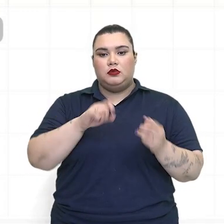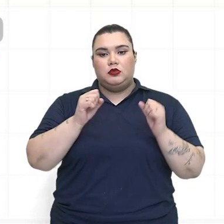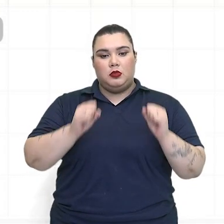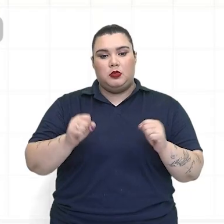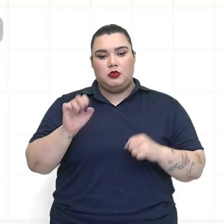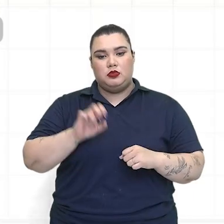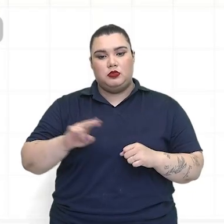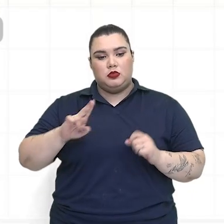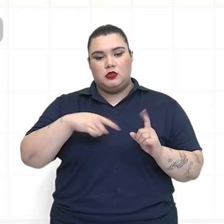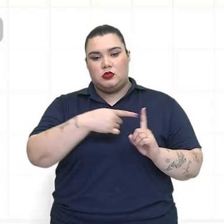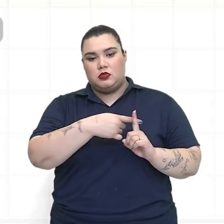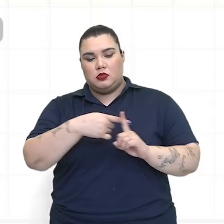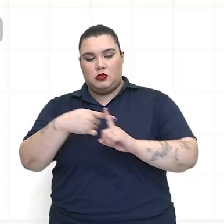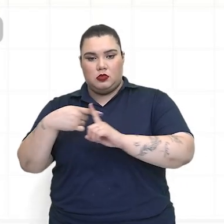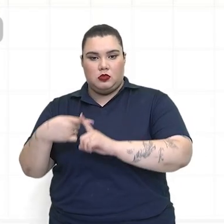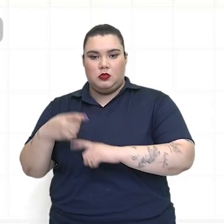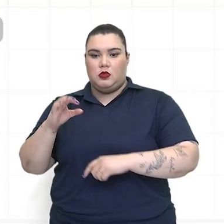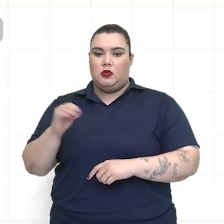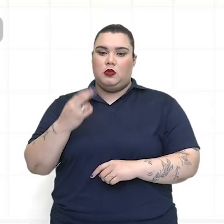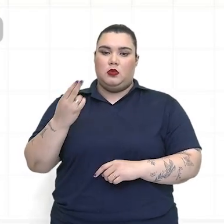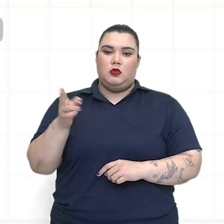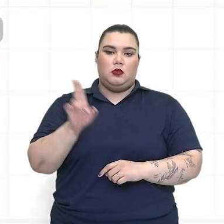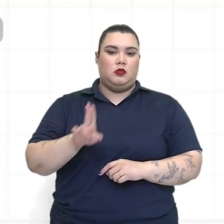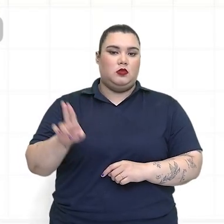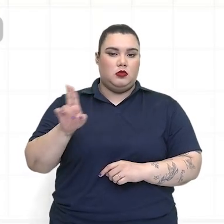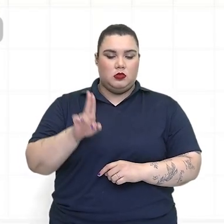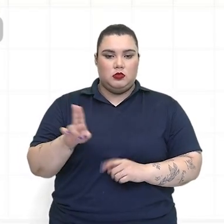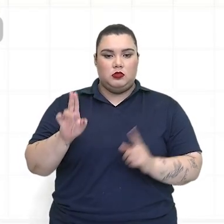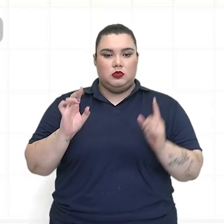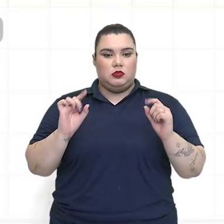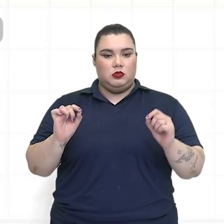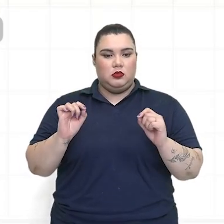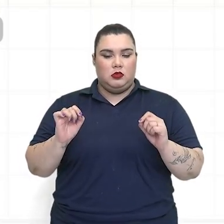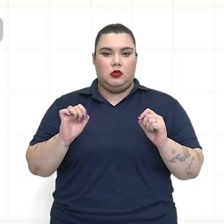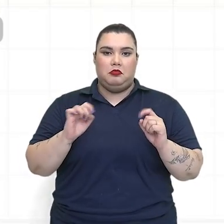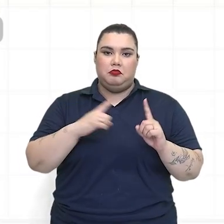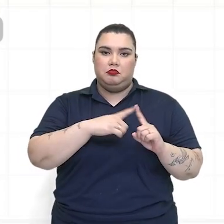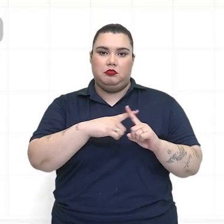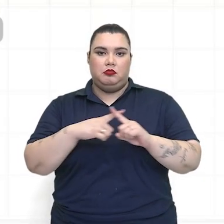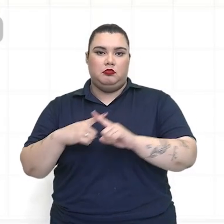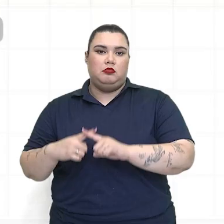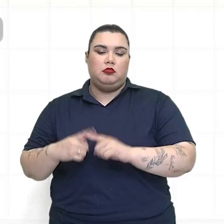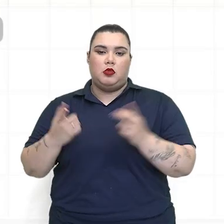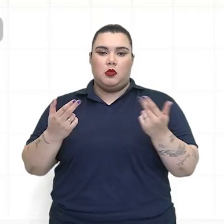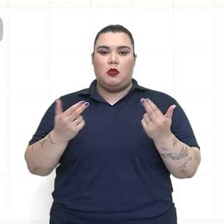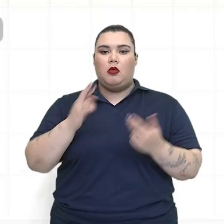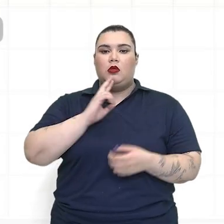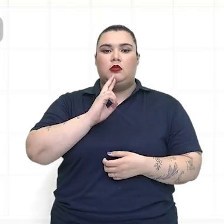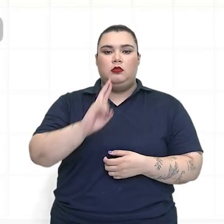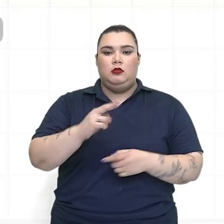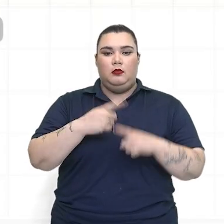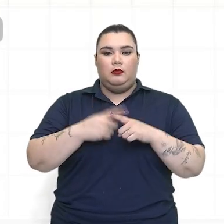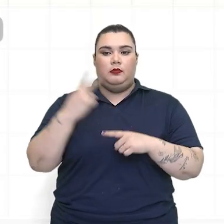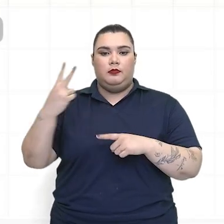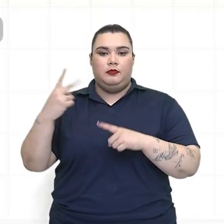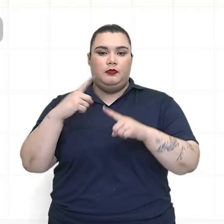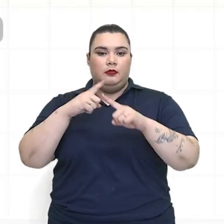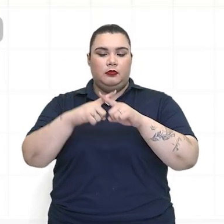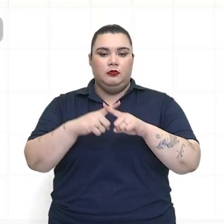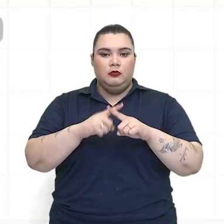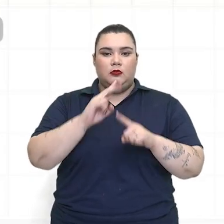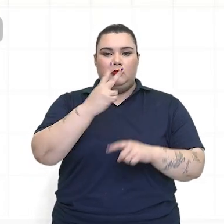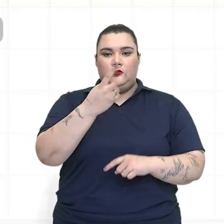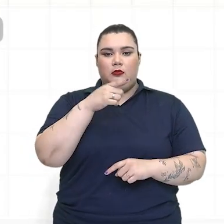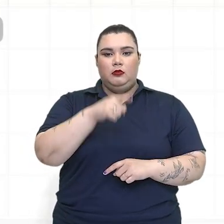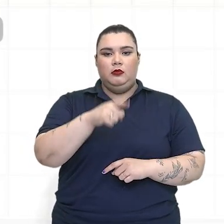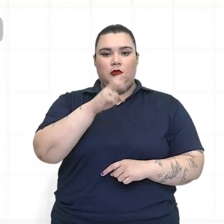efetuar a soma direta das parcelas ou aplicar, né, a multiplicação. Também vai dar o mesmo resultado, porque 2 vezes